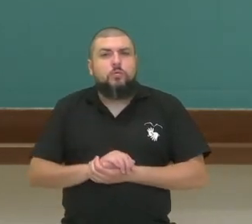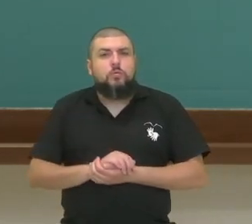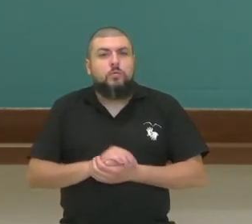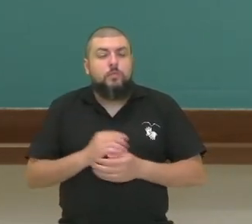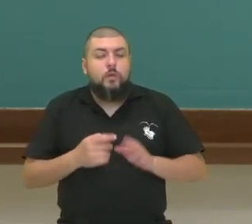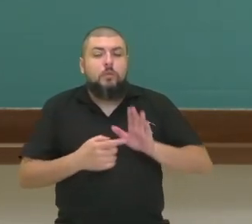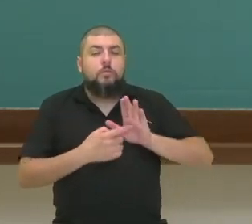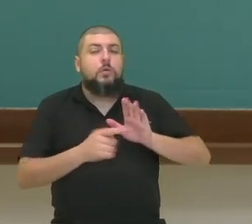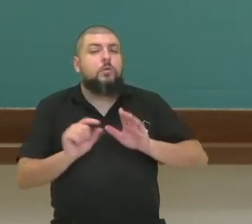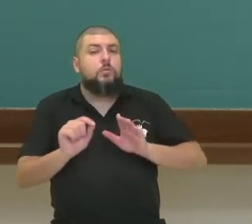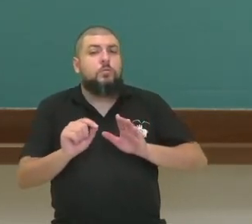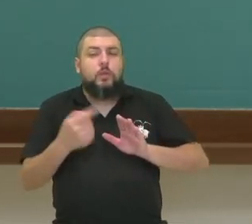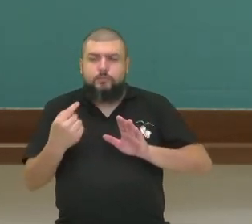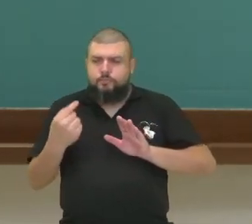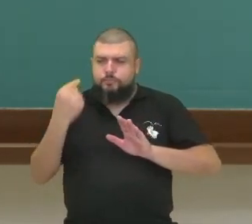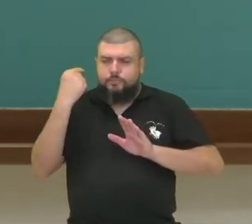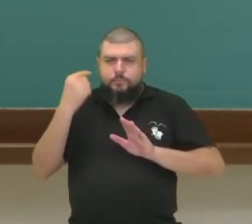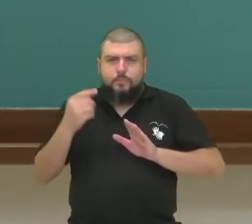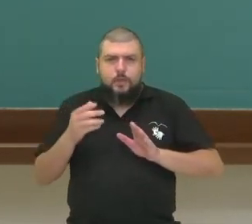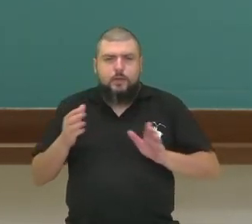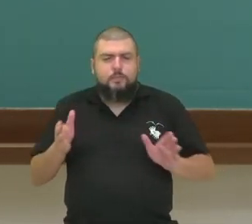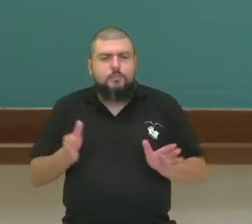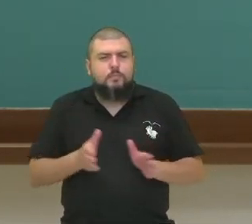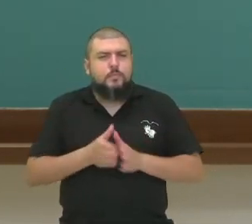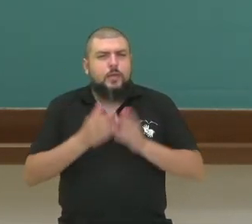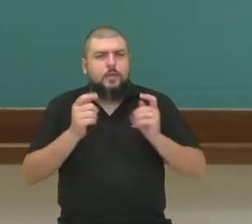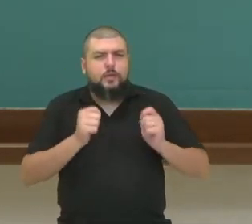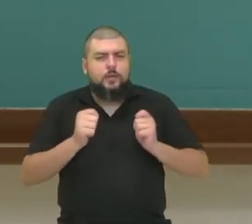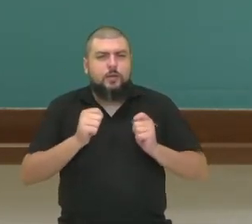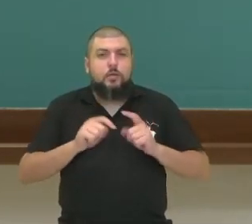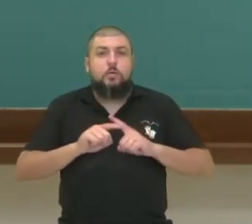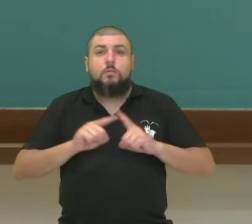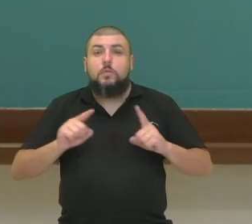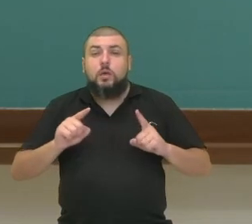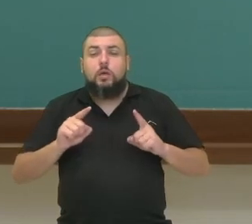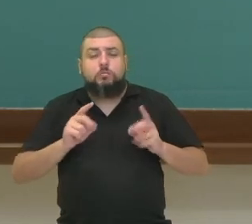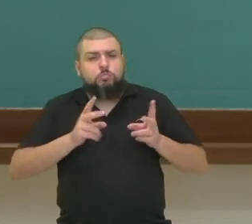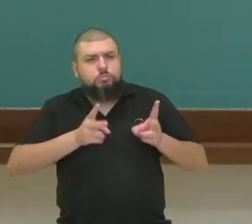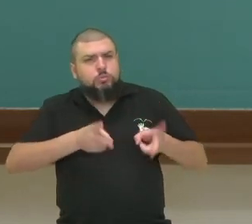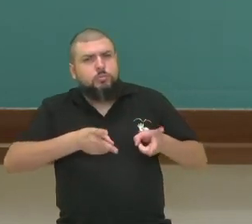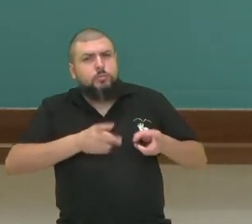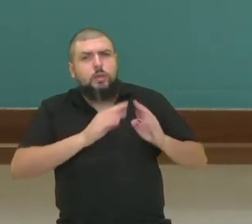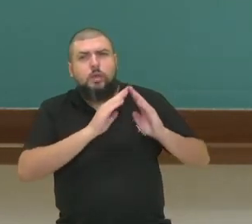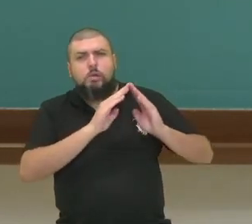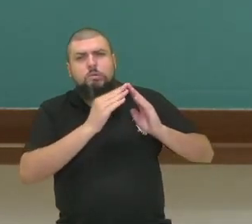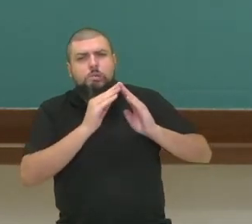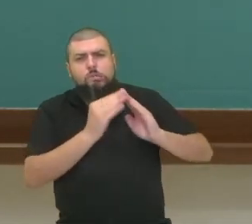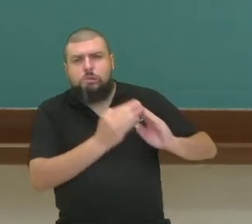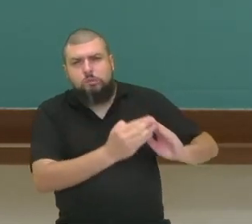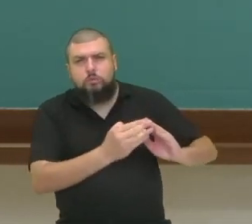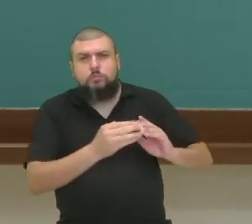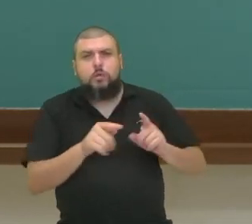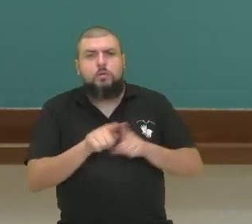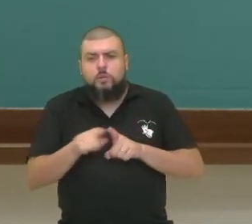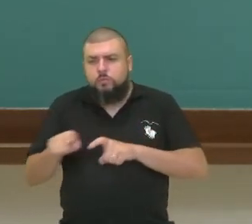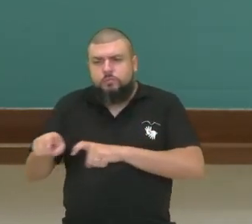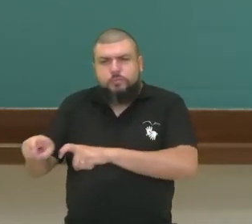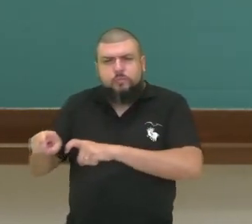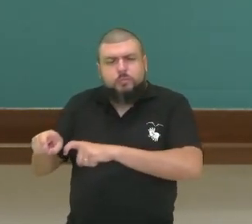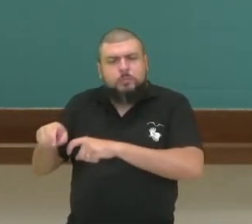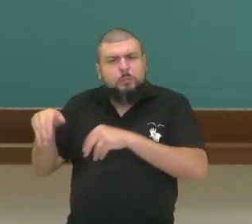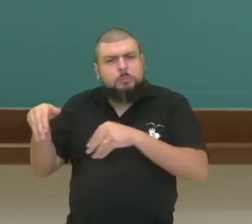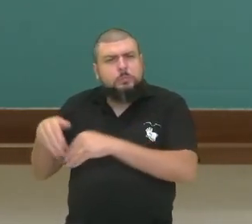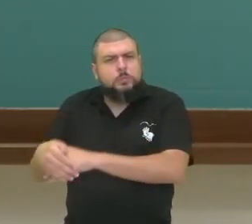do milagre econômico, ele não havia resolvido os problemas de favela, os problemas dos boias frias, os problemas de seca